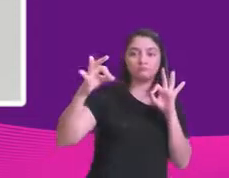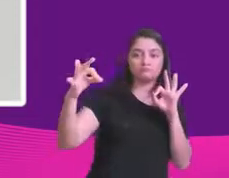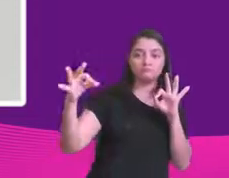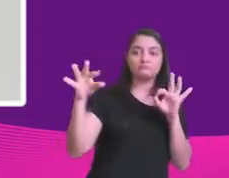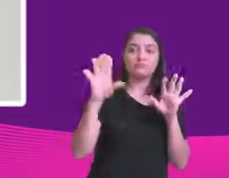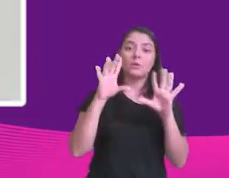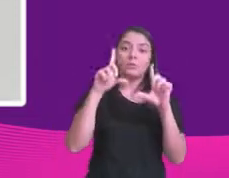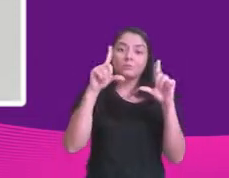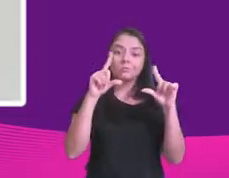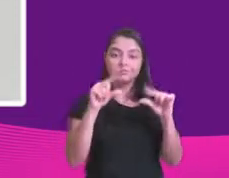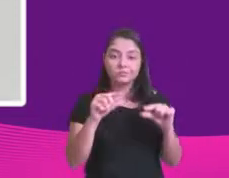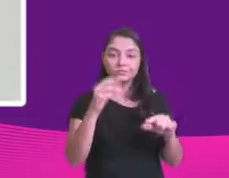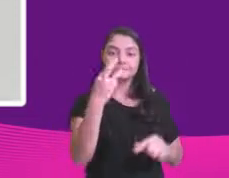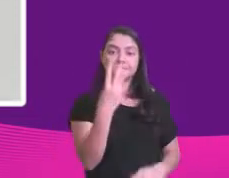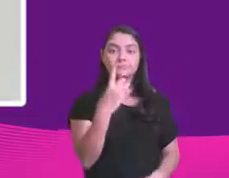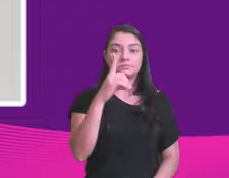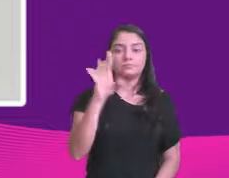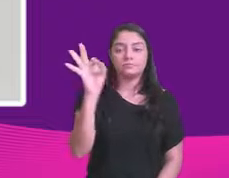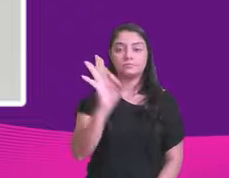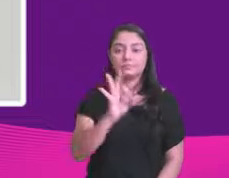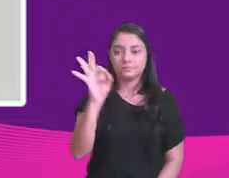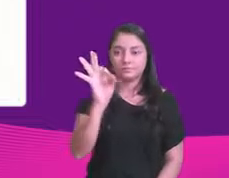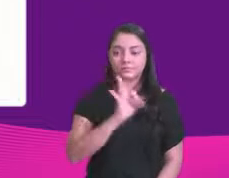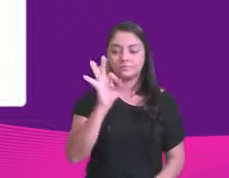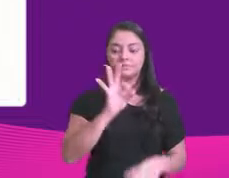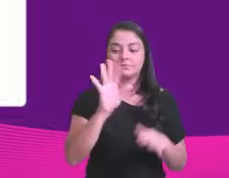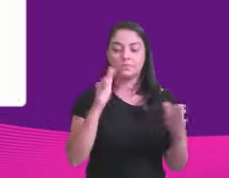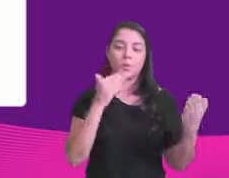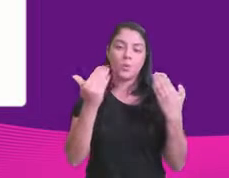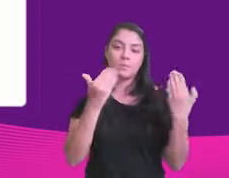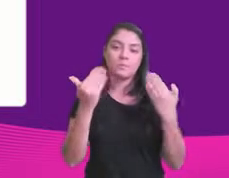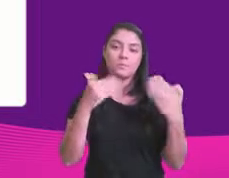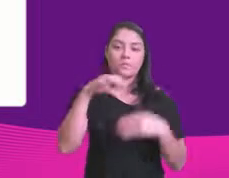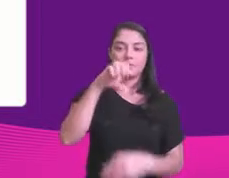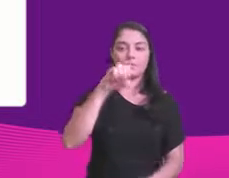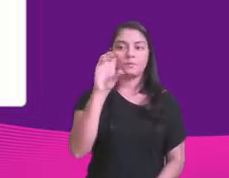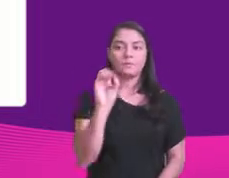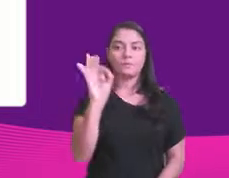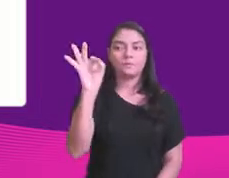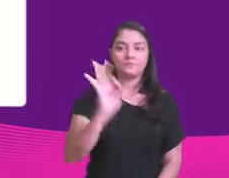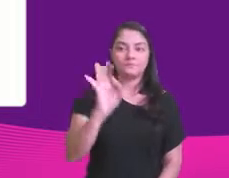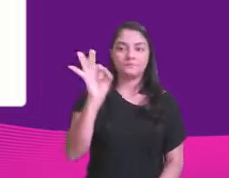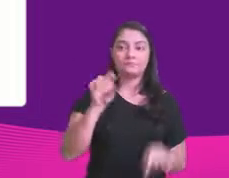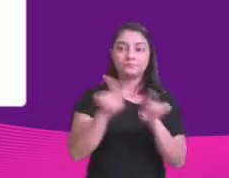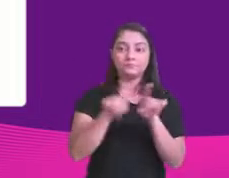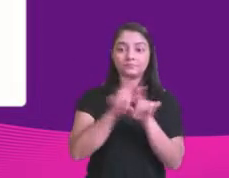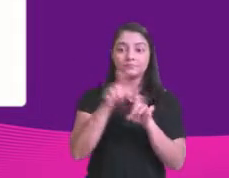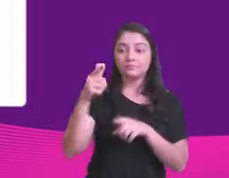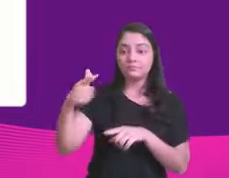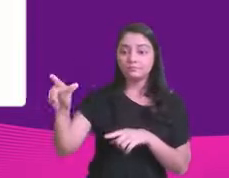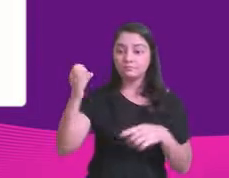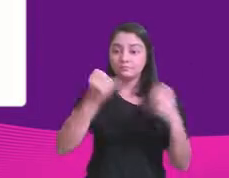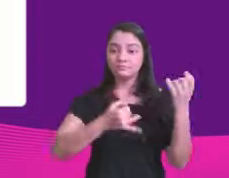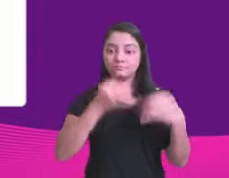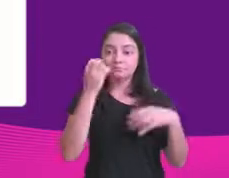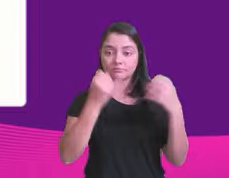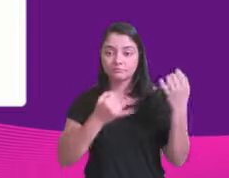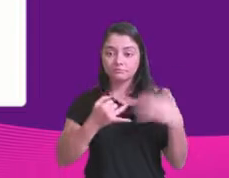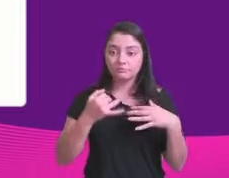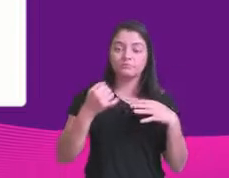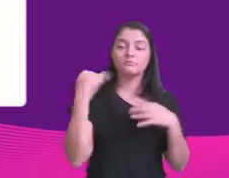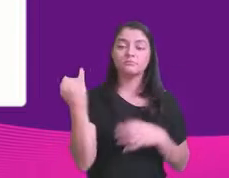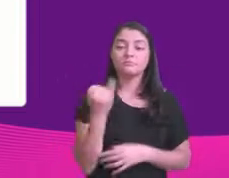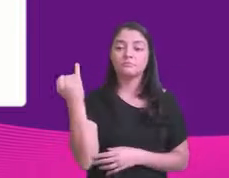de sobrevida em 5 anos, comparado com mais de 90% no estágio 1. Mais uma vez mostrando a importância e o grande